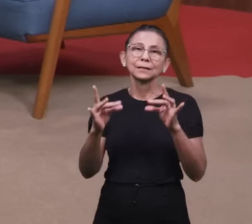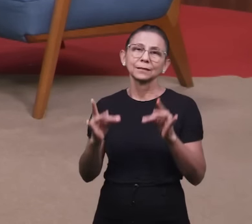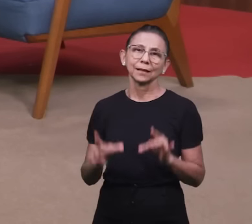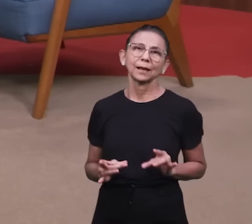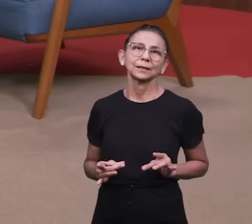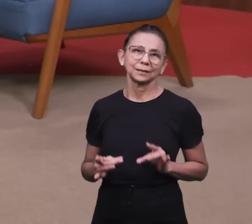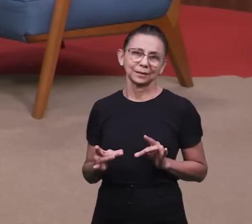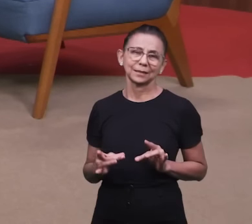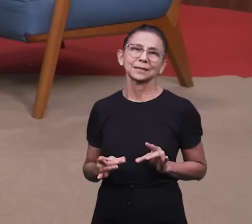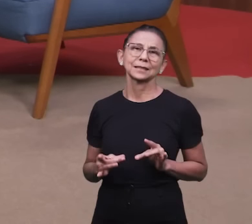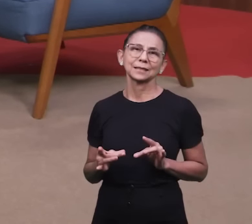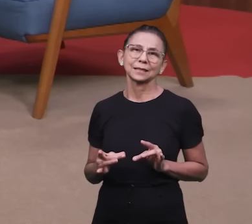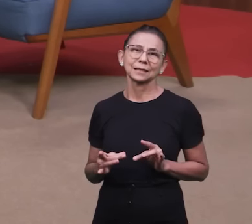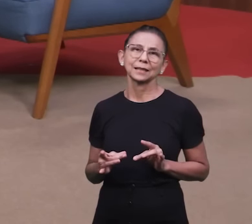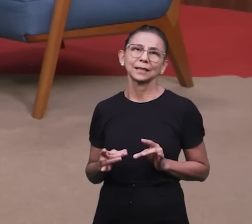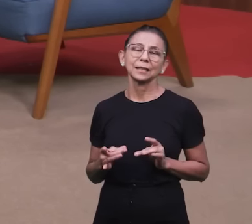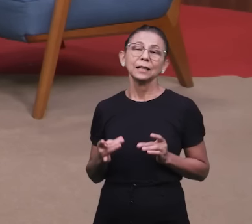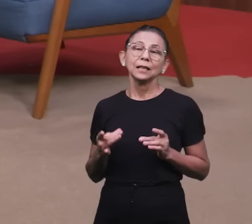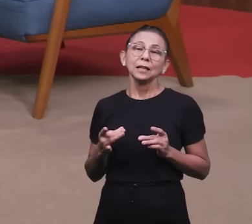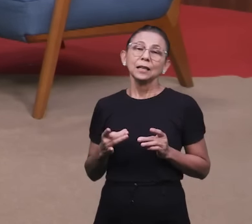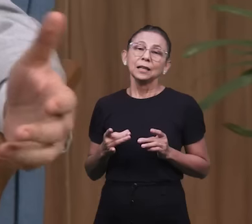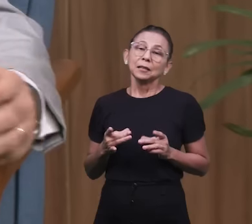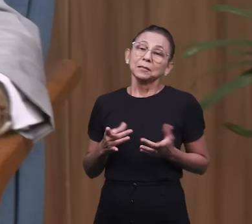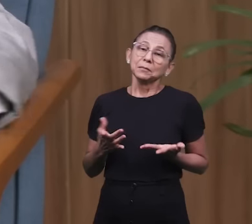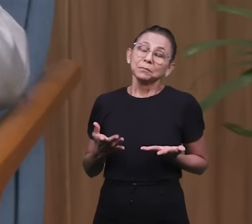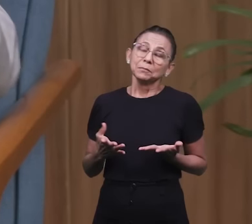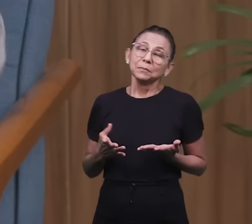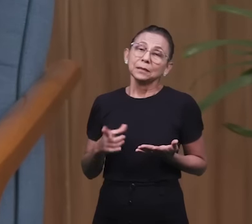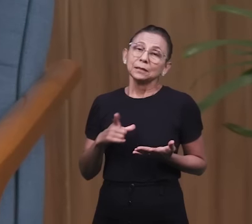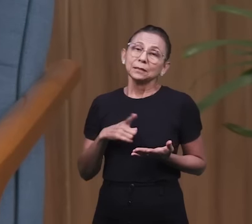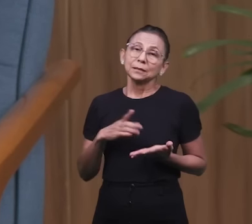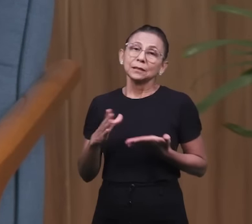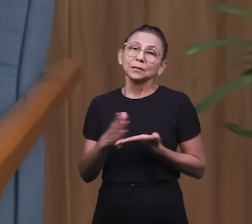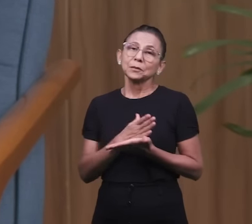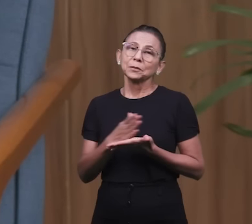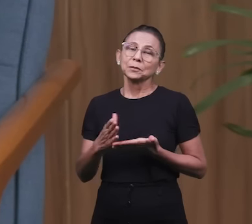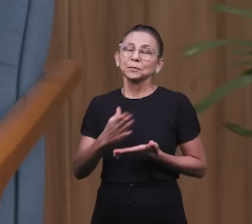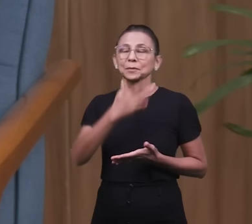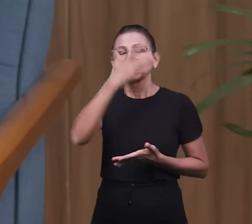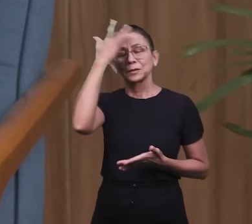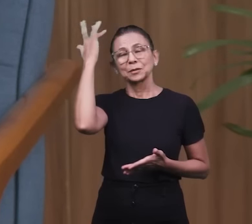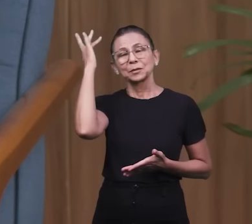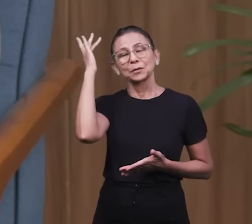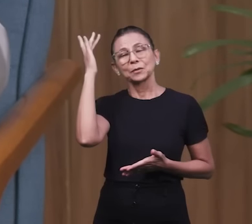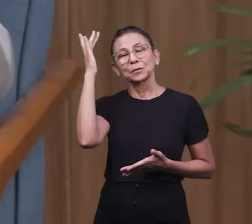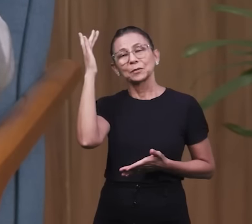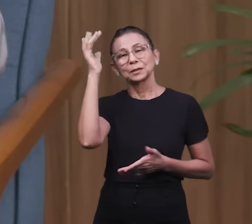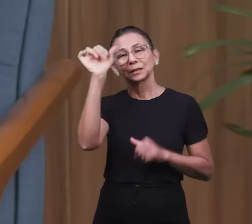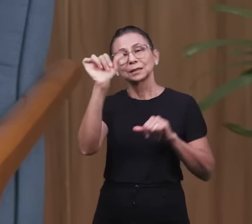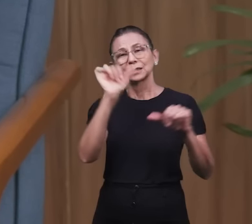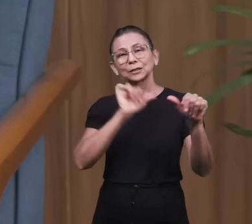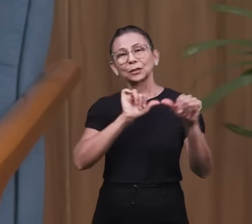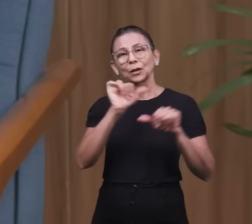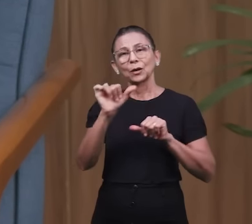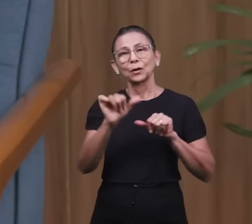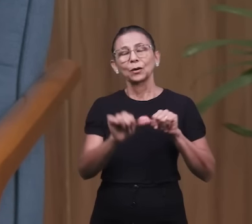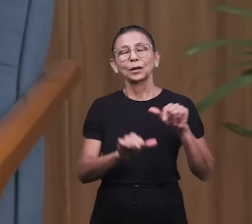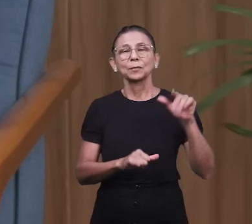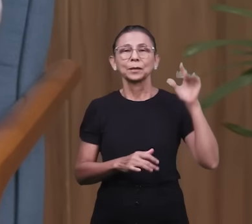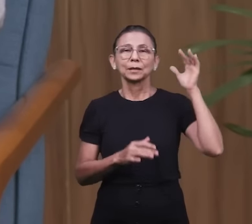e alguns eventualmente trocam essas riquezas pela sabedoria humana pela filosofia